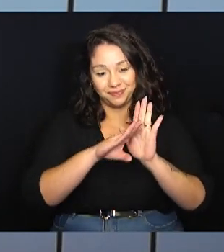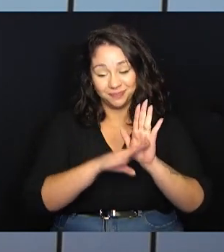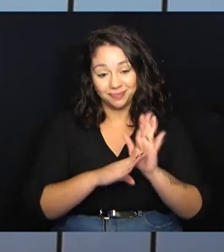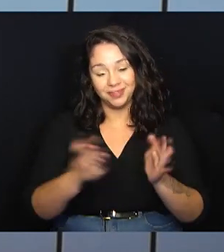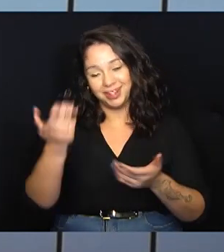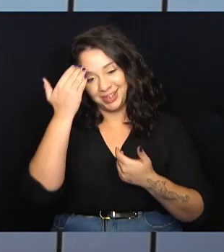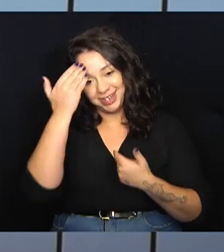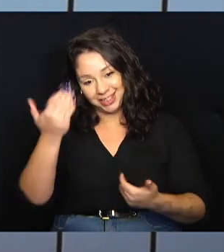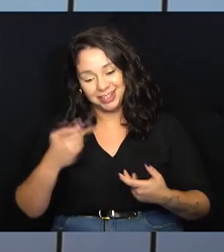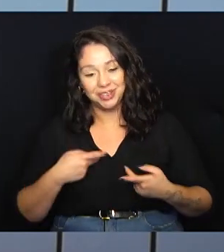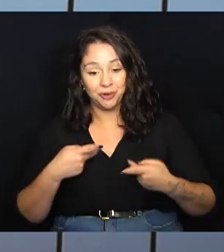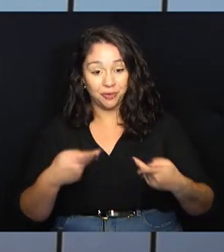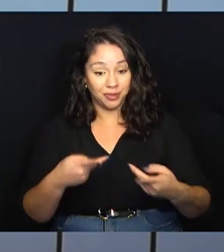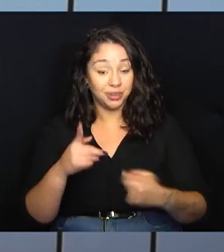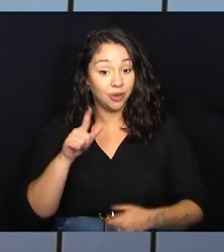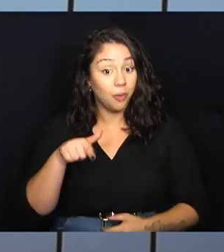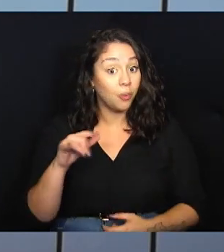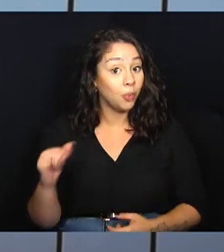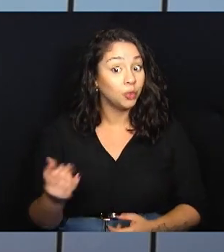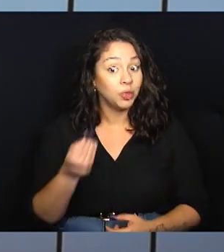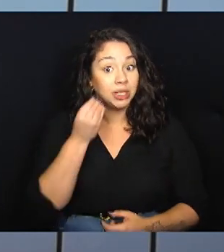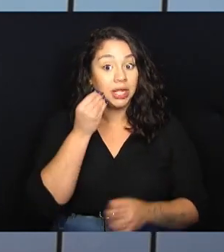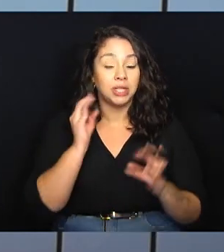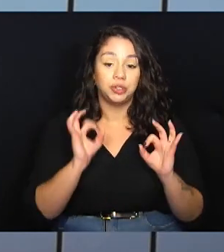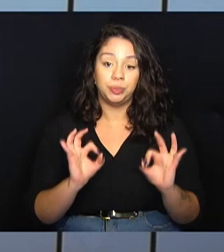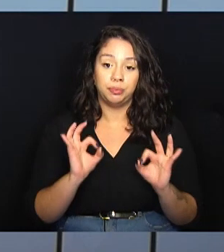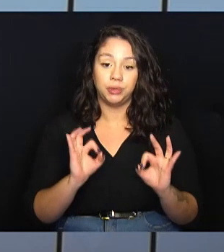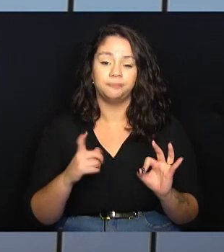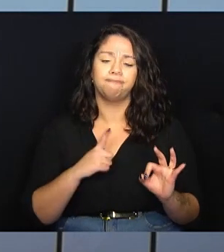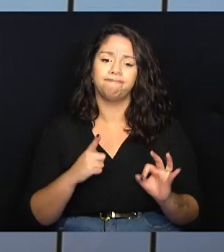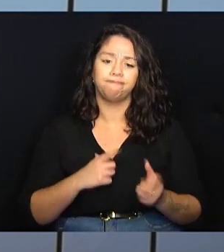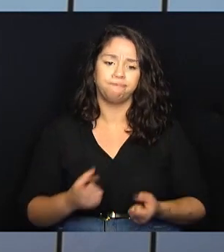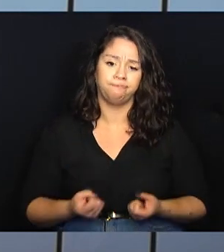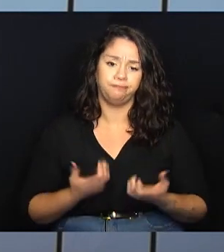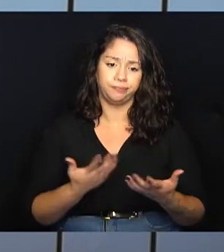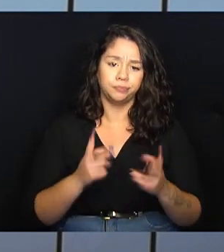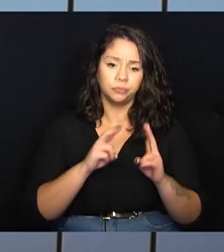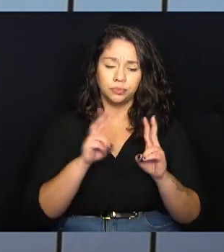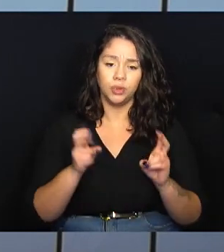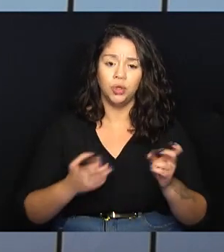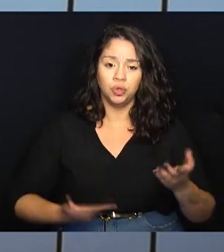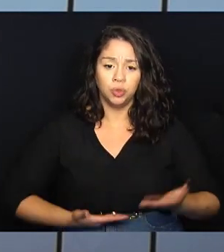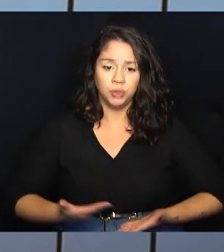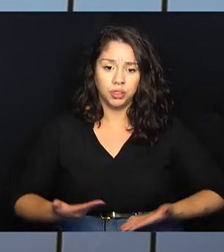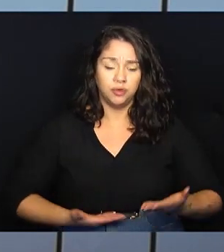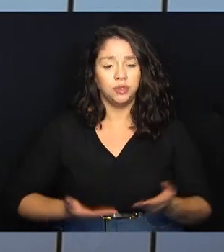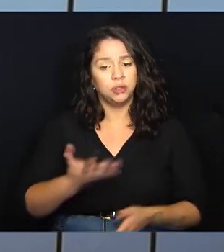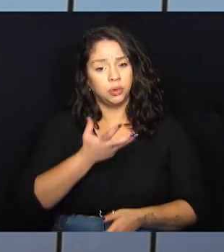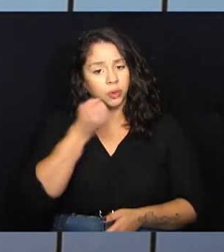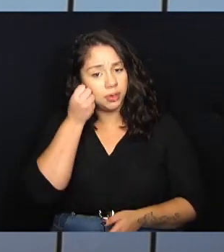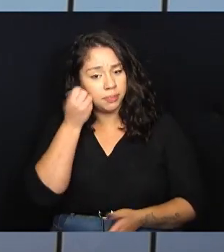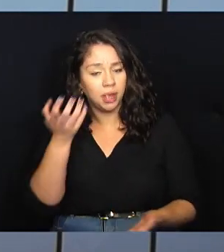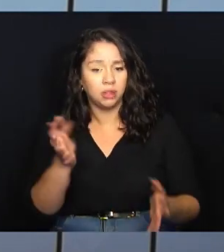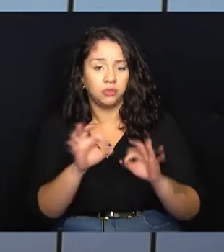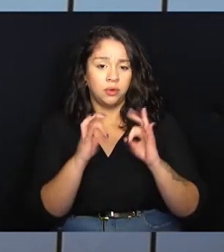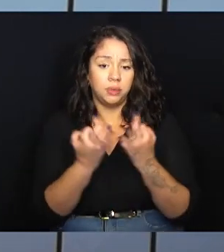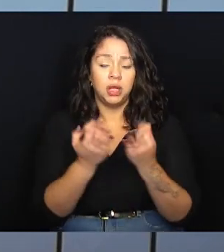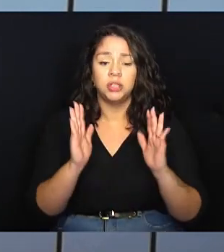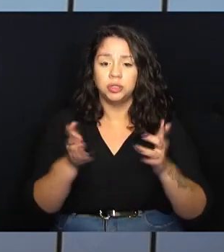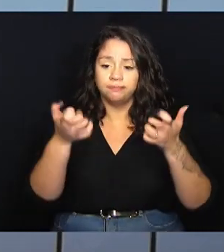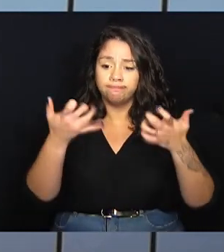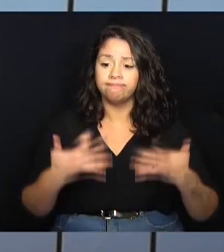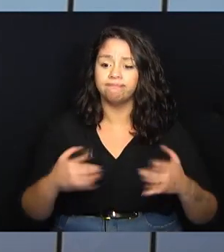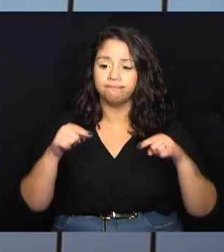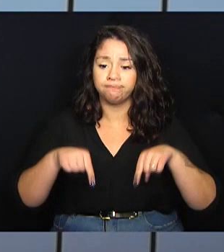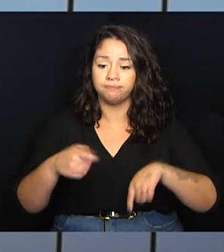convite. E a oportunidade de falar dos serviços de acolhimento familiar. Como já foi dito, temos em Campinas